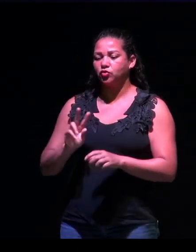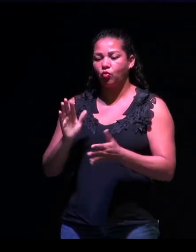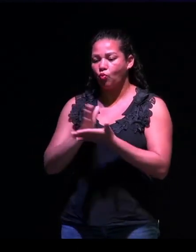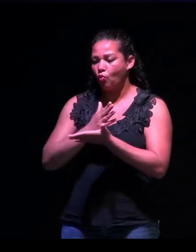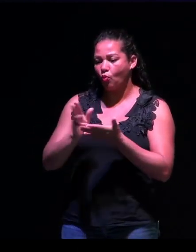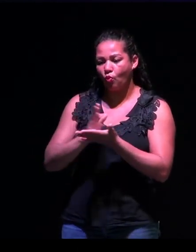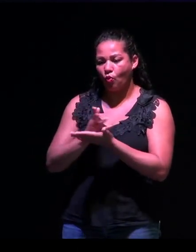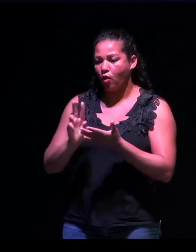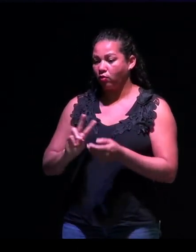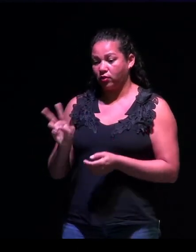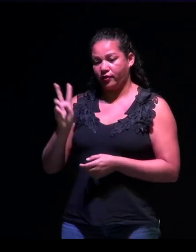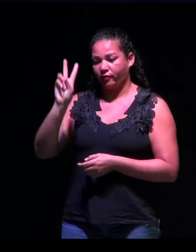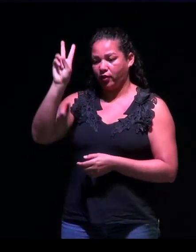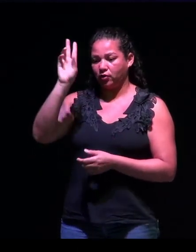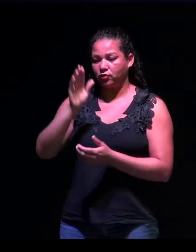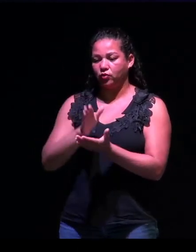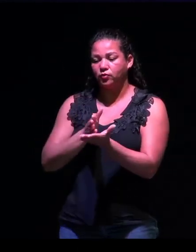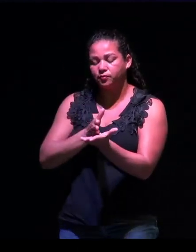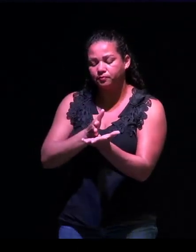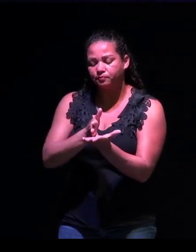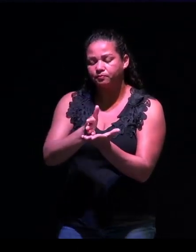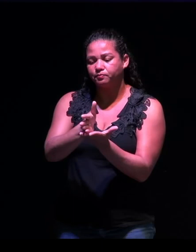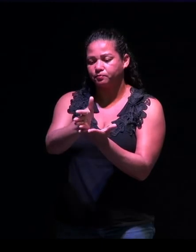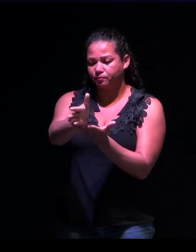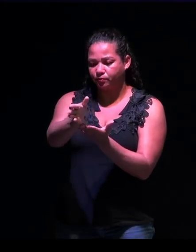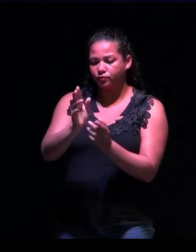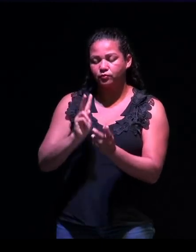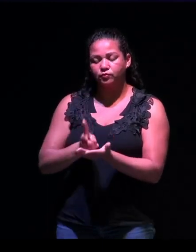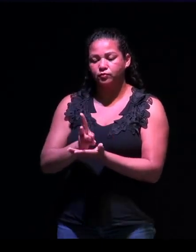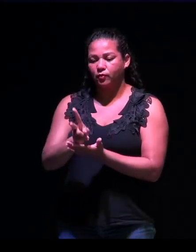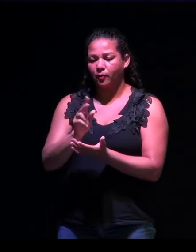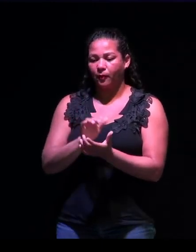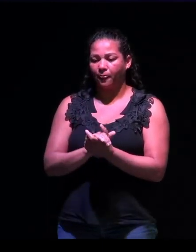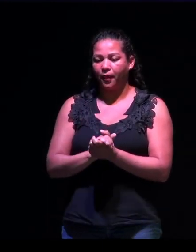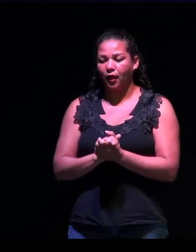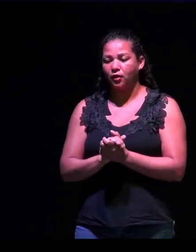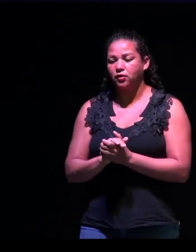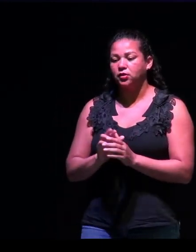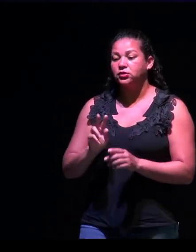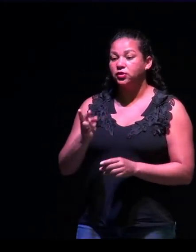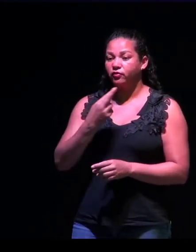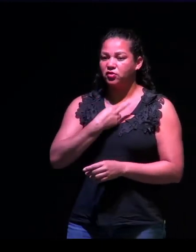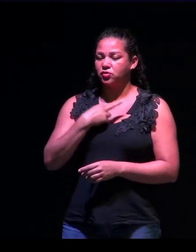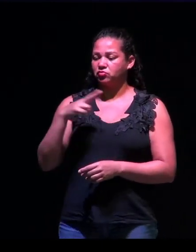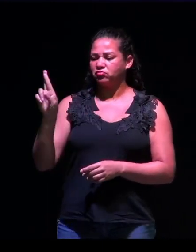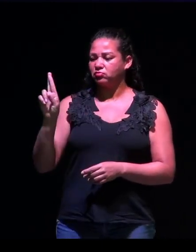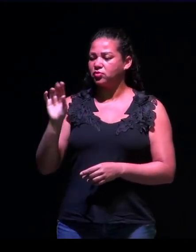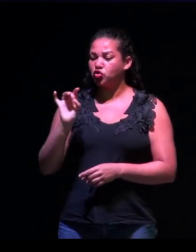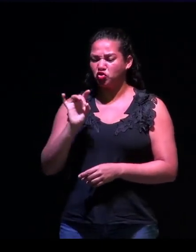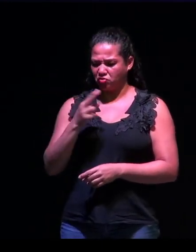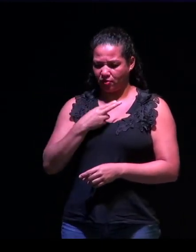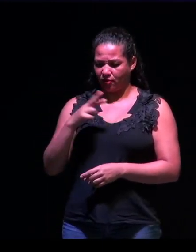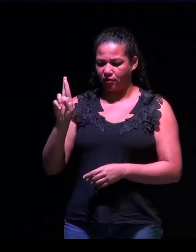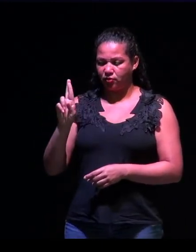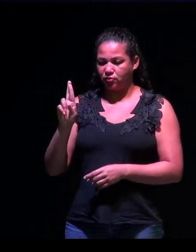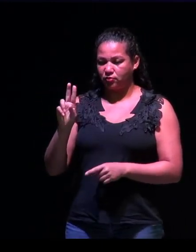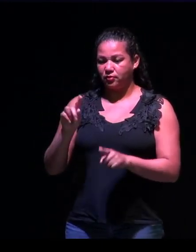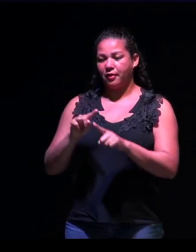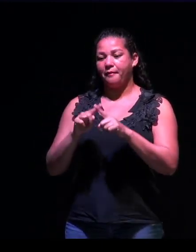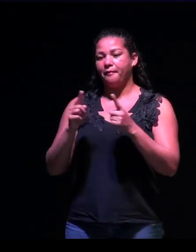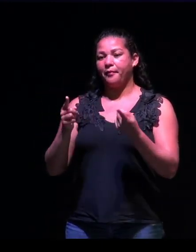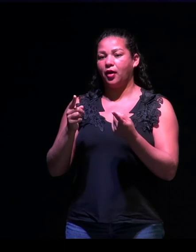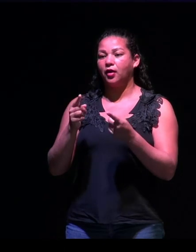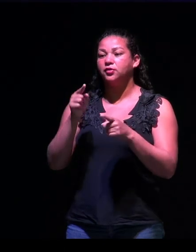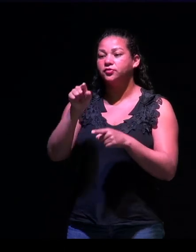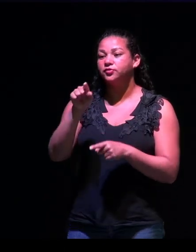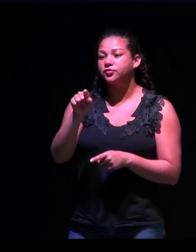fechar no trânsito, se você é só um religioso, você vai reagir. de forma errada, mas se você é alguém que anda com Deus, você vai dizer: